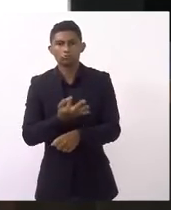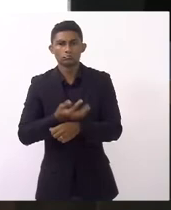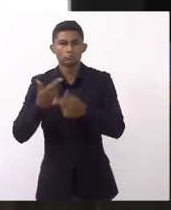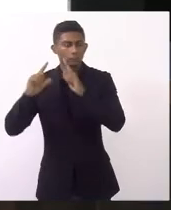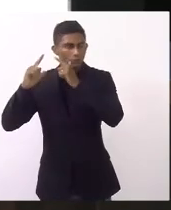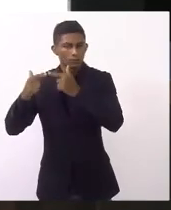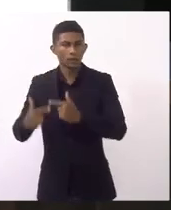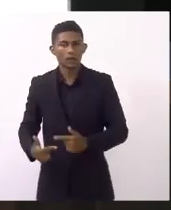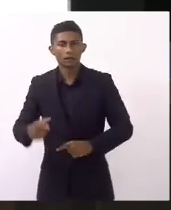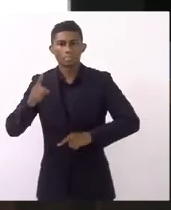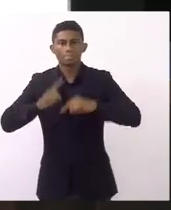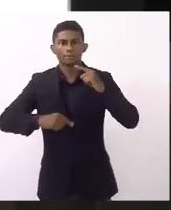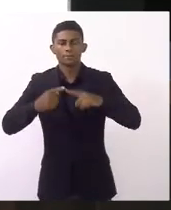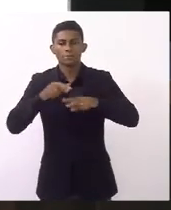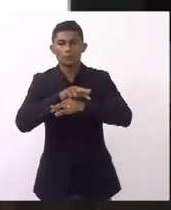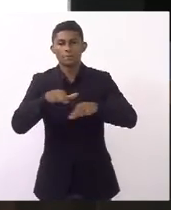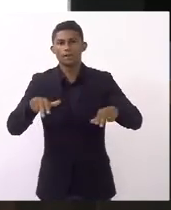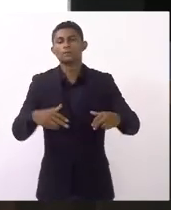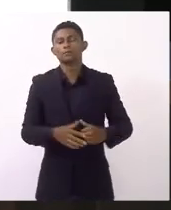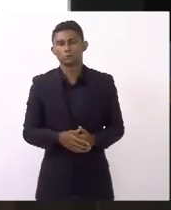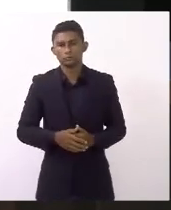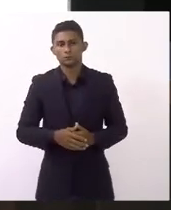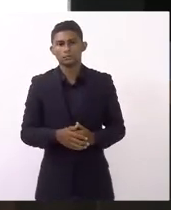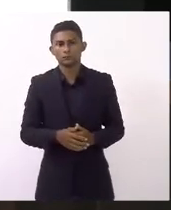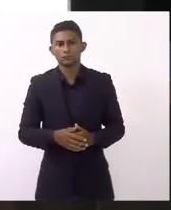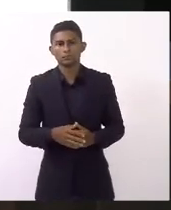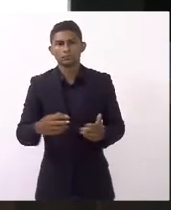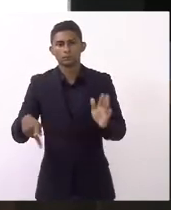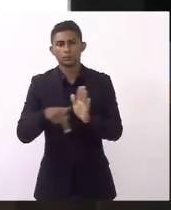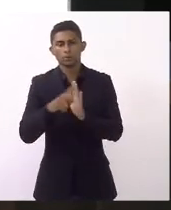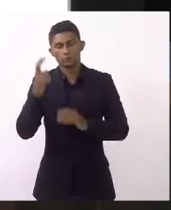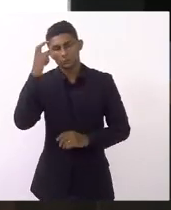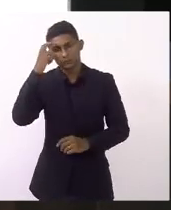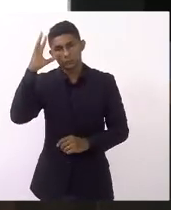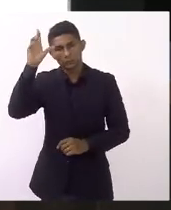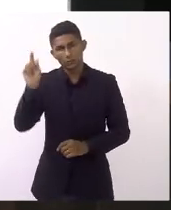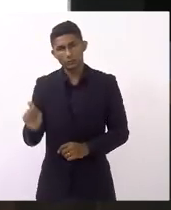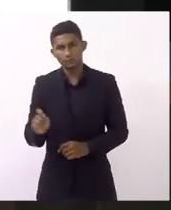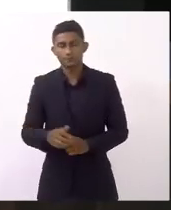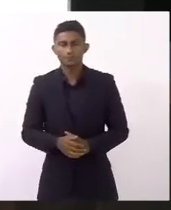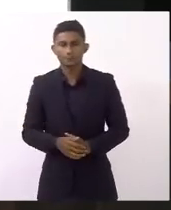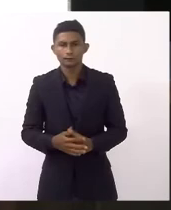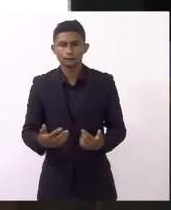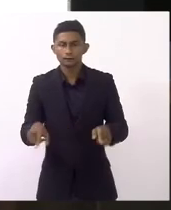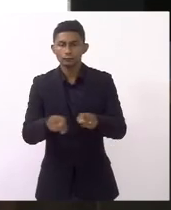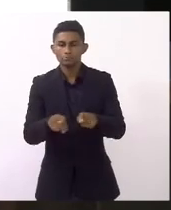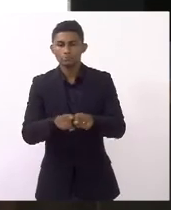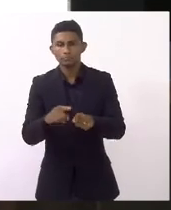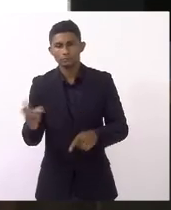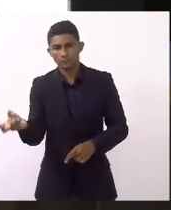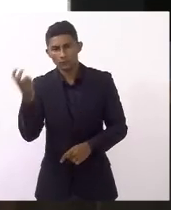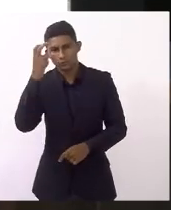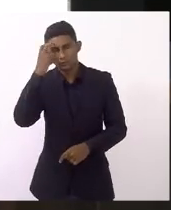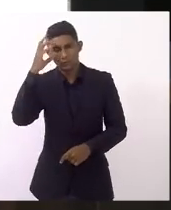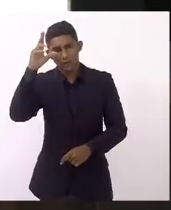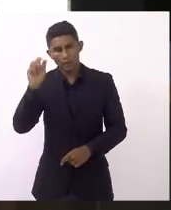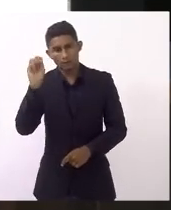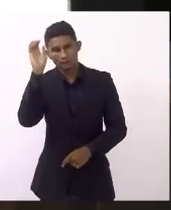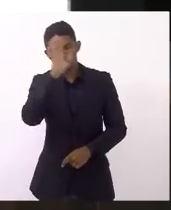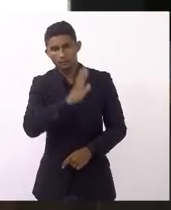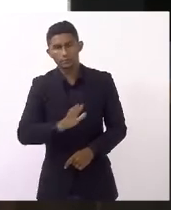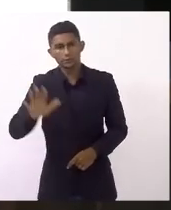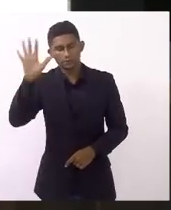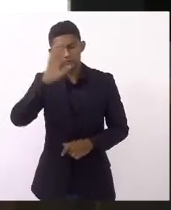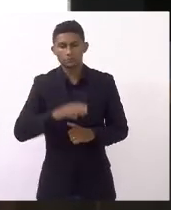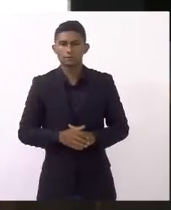material e imaterial da Cultura Africana e finalmente da cultura afro-brasileira